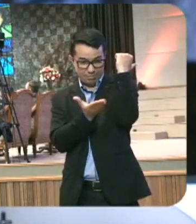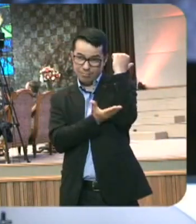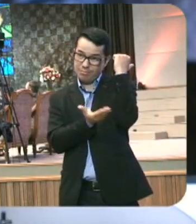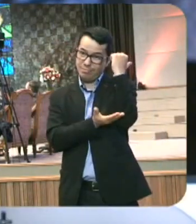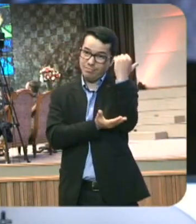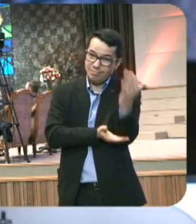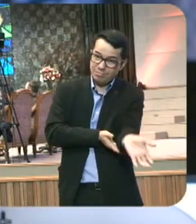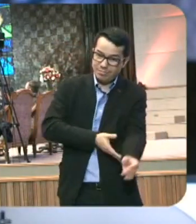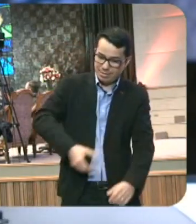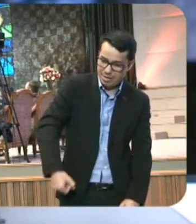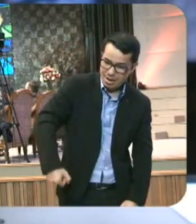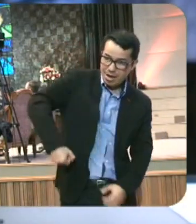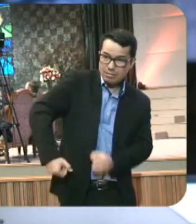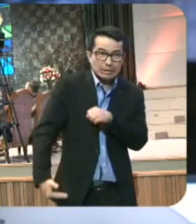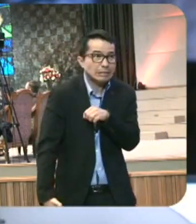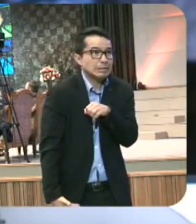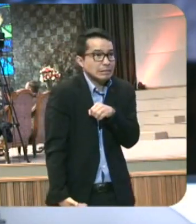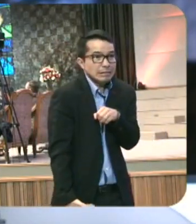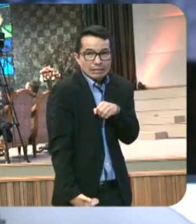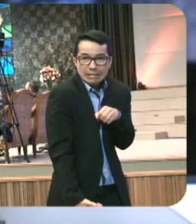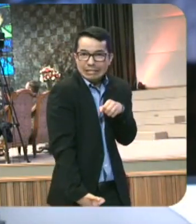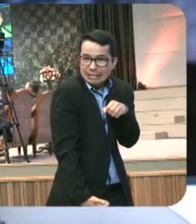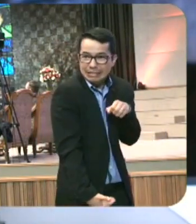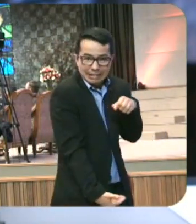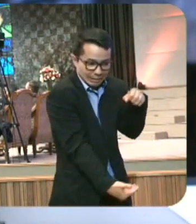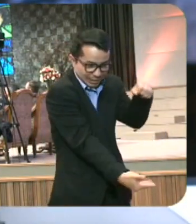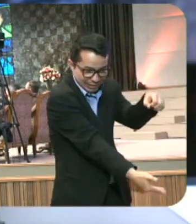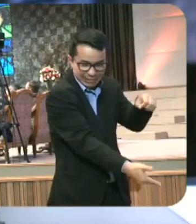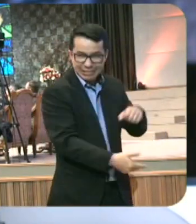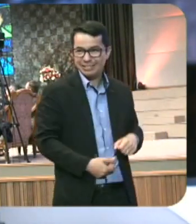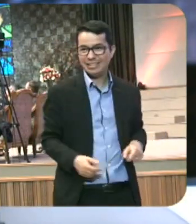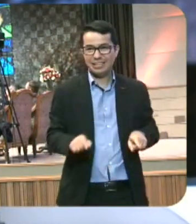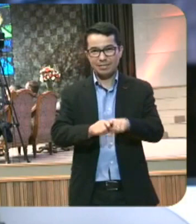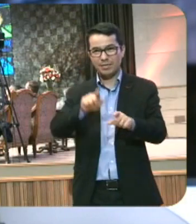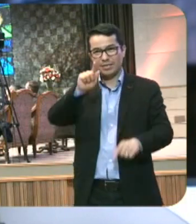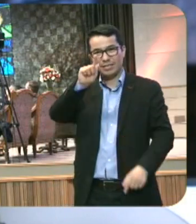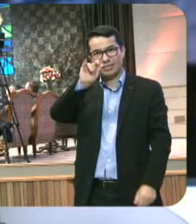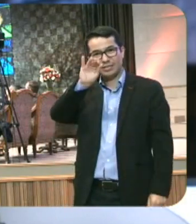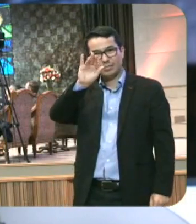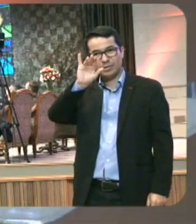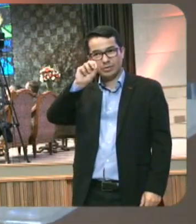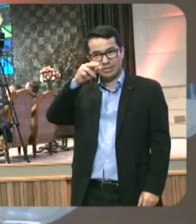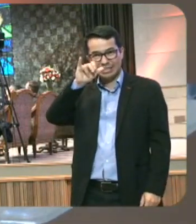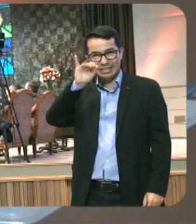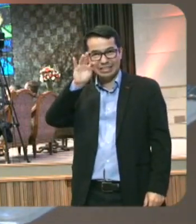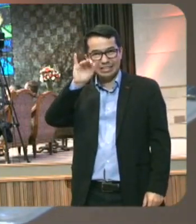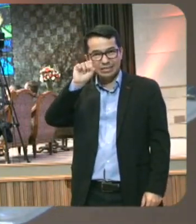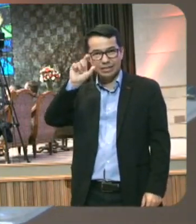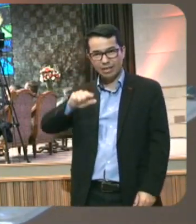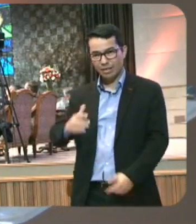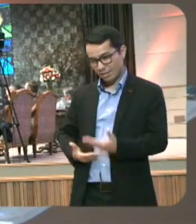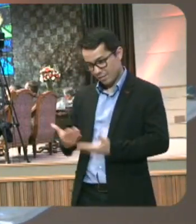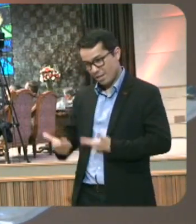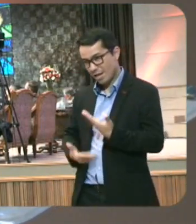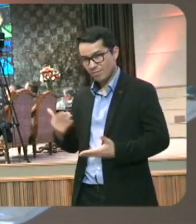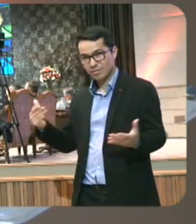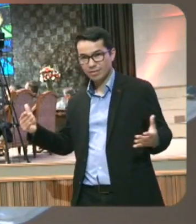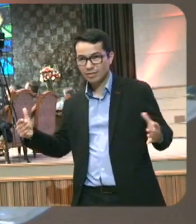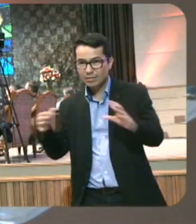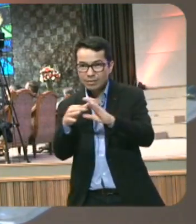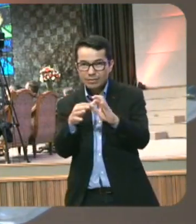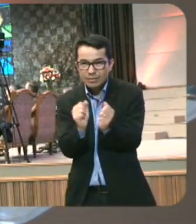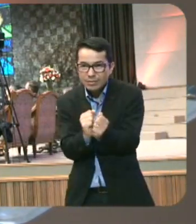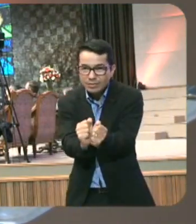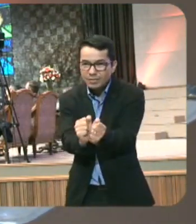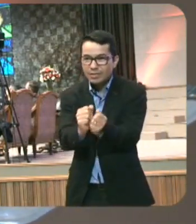água. E os gibeonitas, que eram servos de Israel, se tornaram